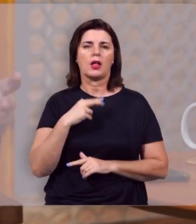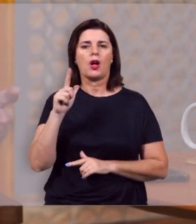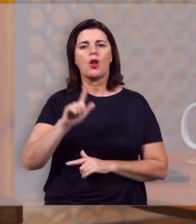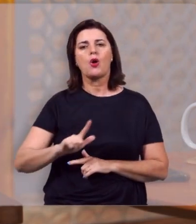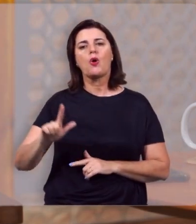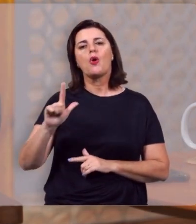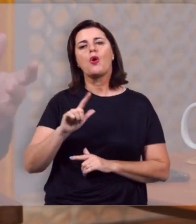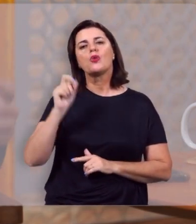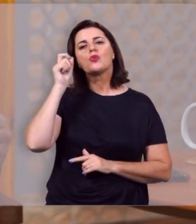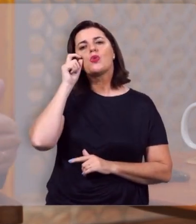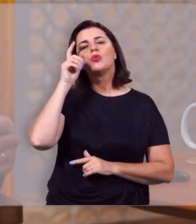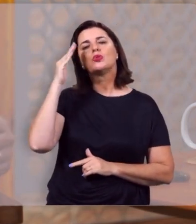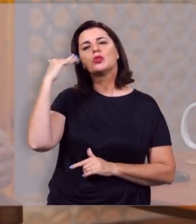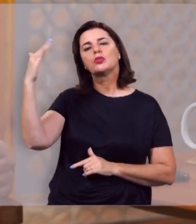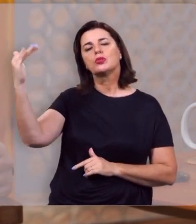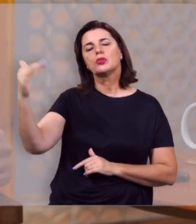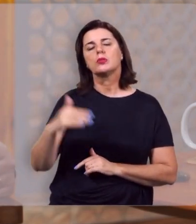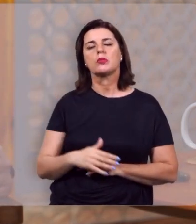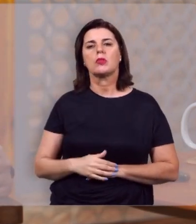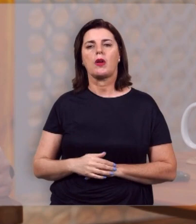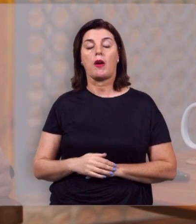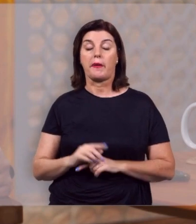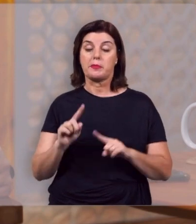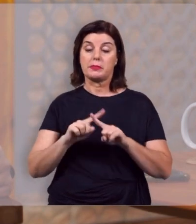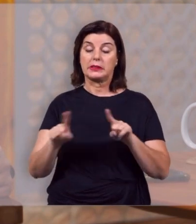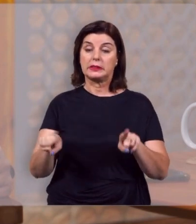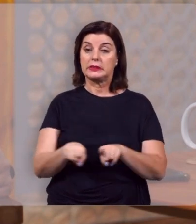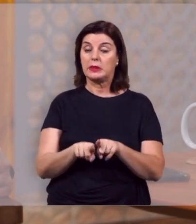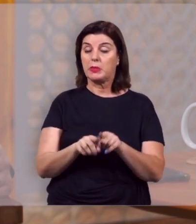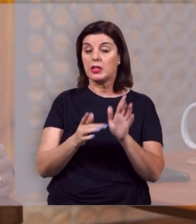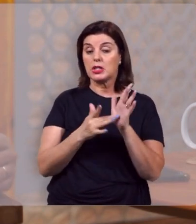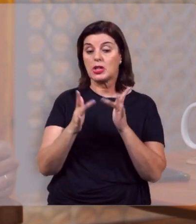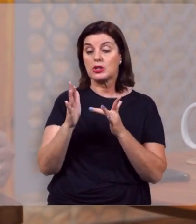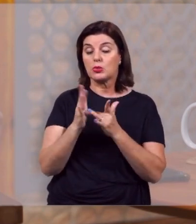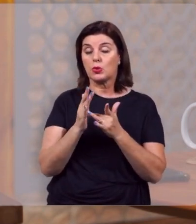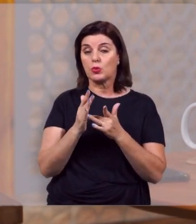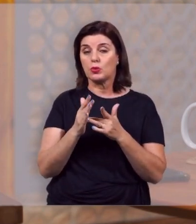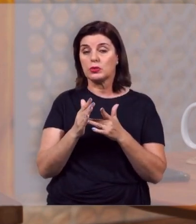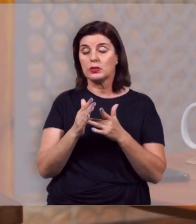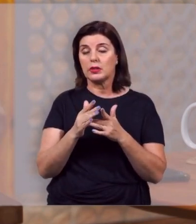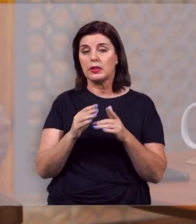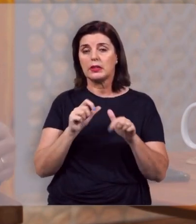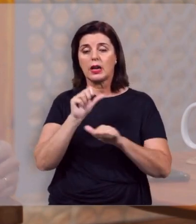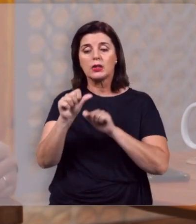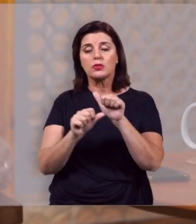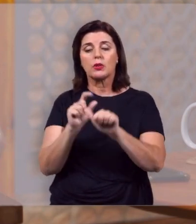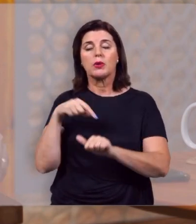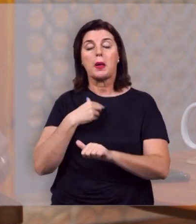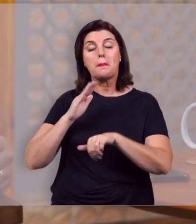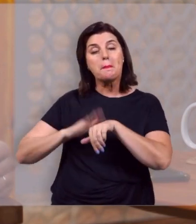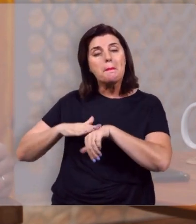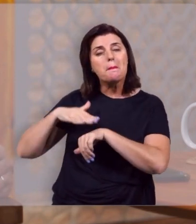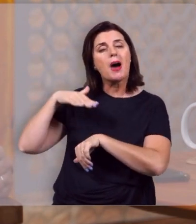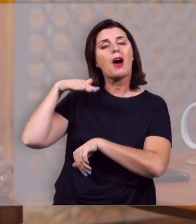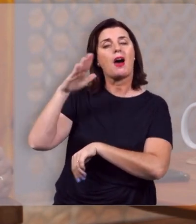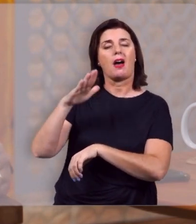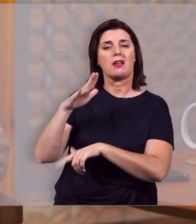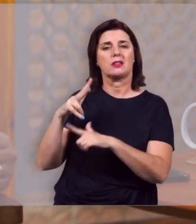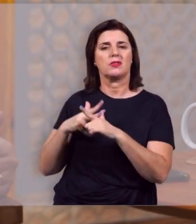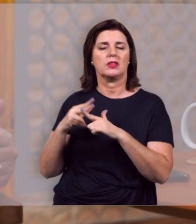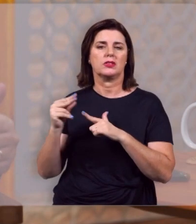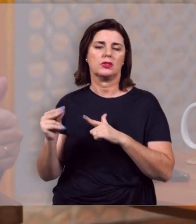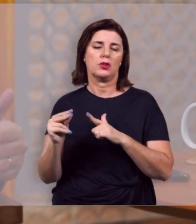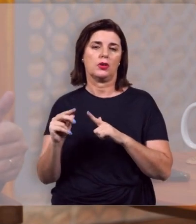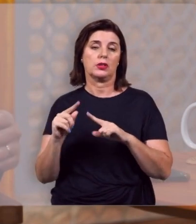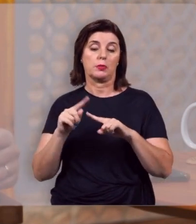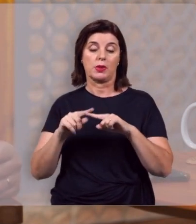da lógica ou da cultura do sucesso do nosso tempo, mas alguém que agora é mais do que vencedor, porque essa vitória,